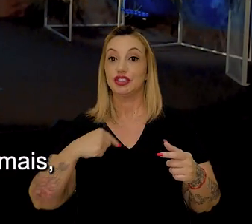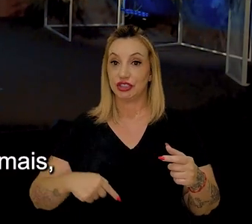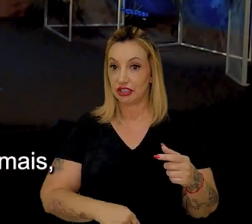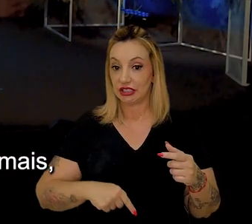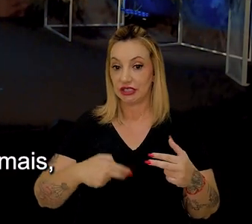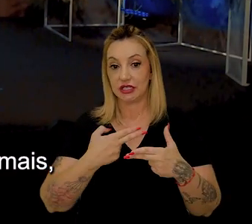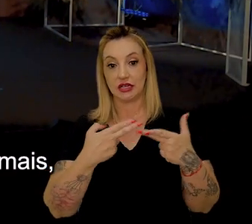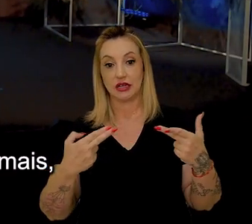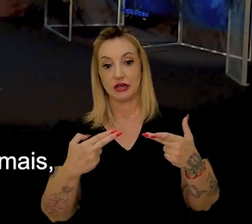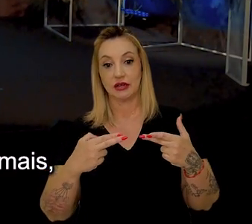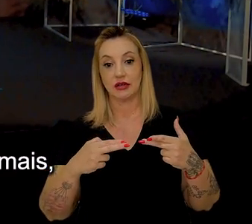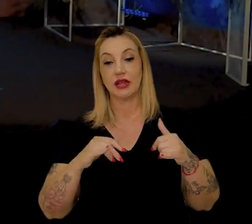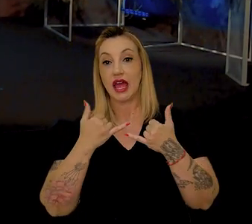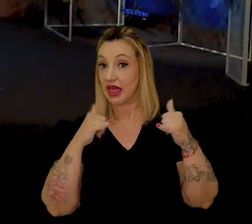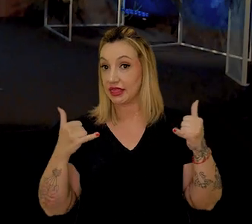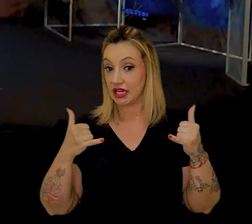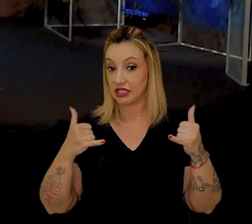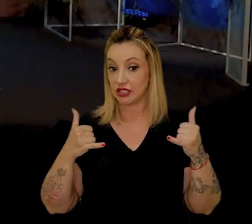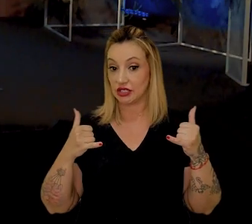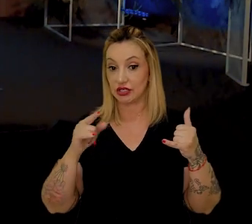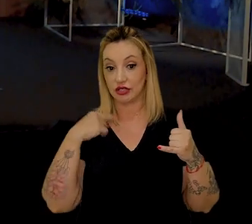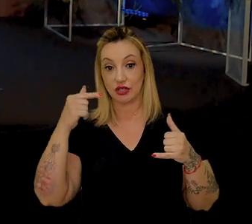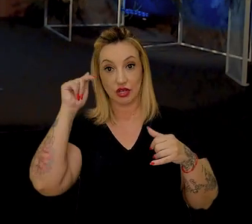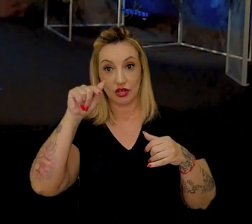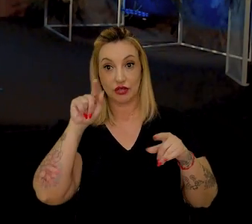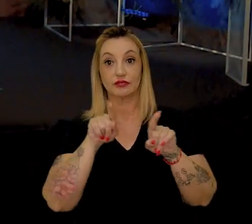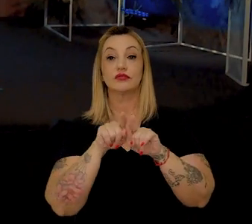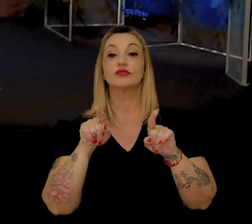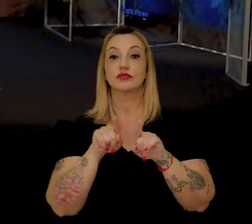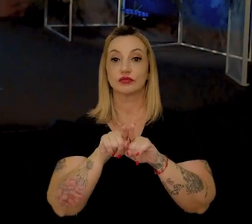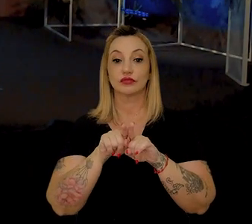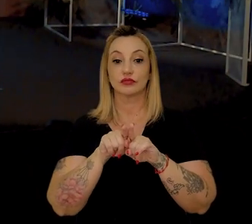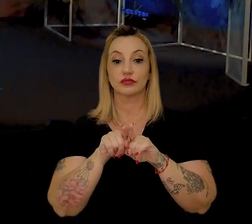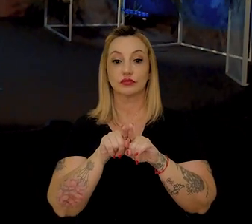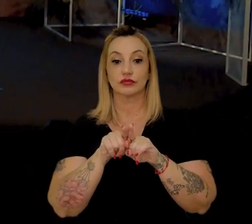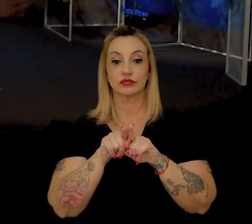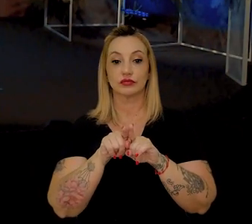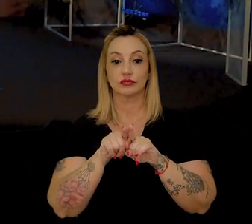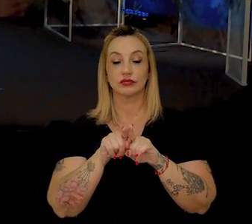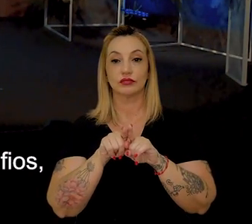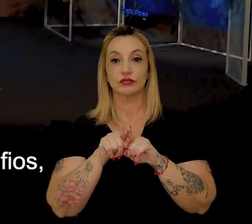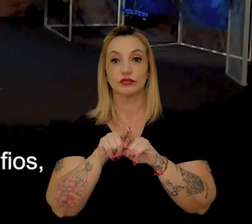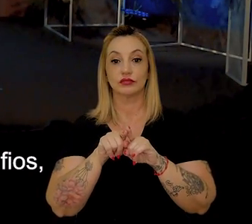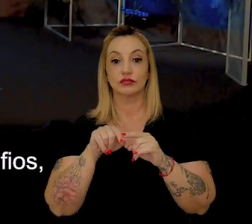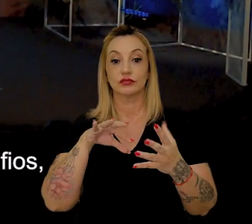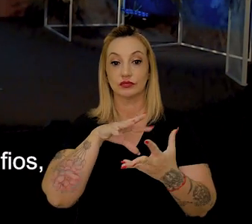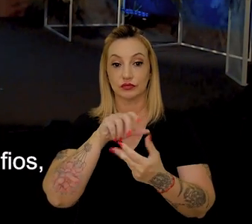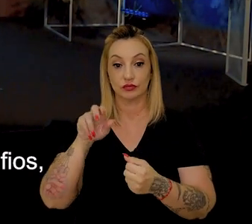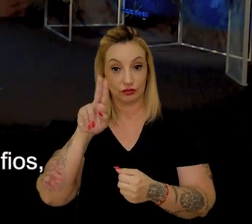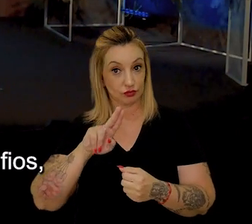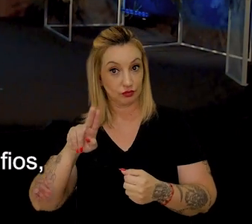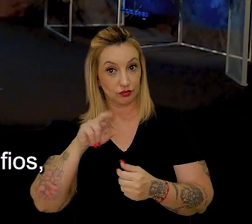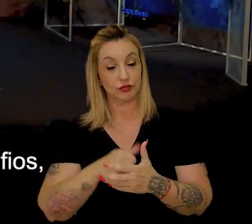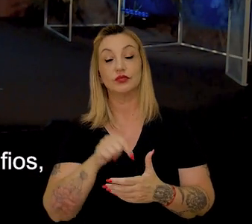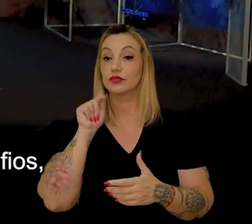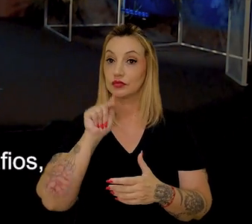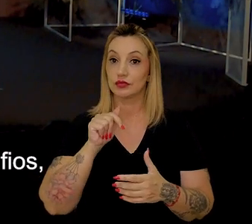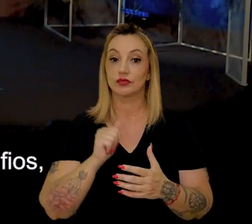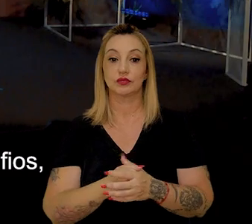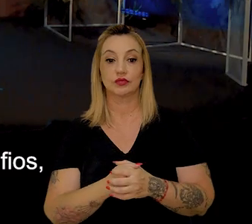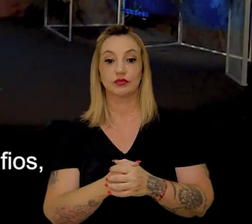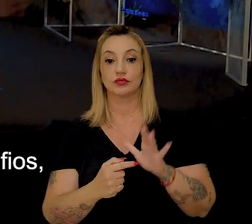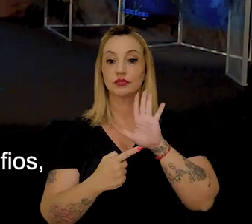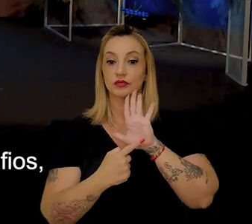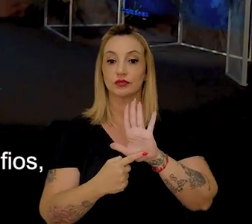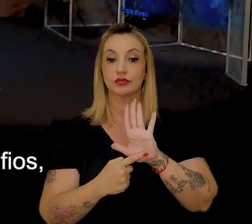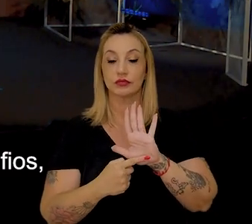é basicamente energia nós estamos aqui também pouco o os da terra então isso aqui mostra